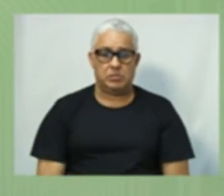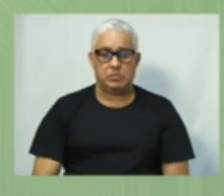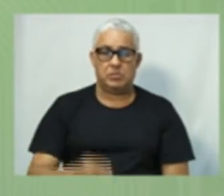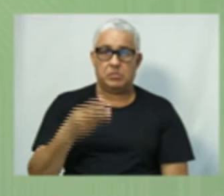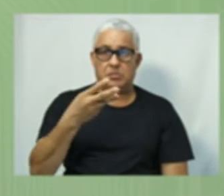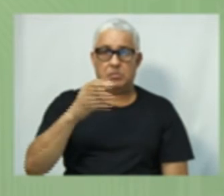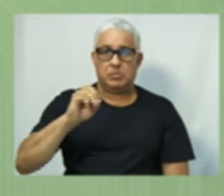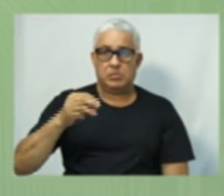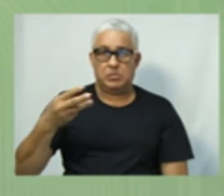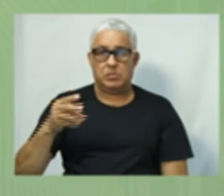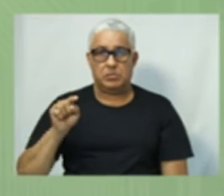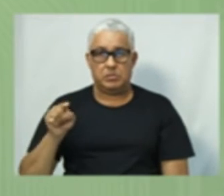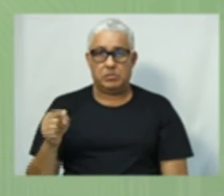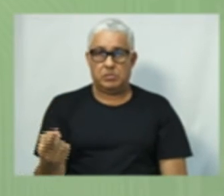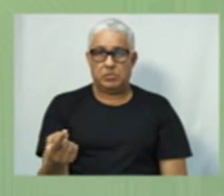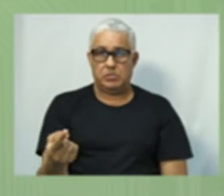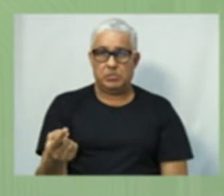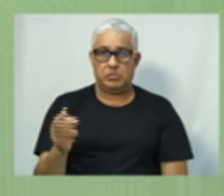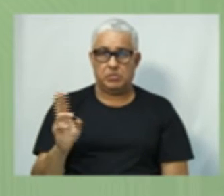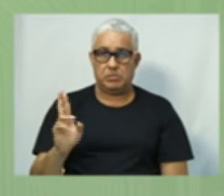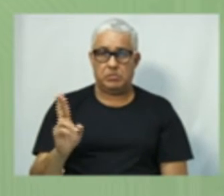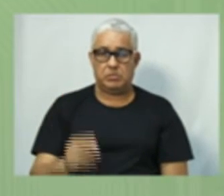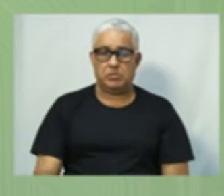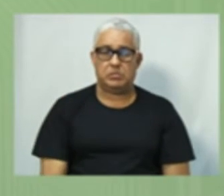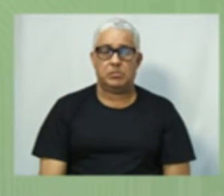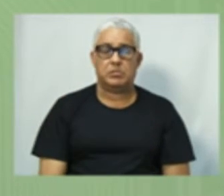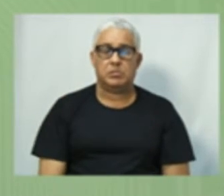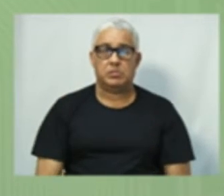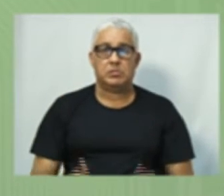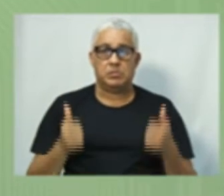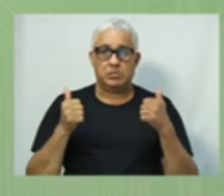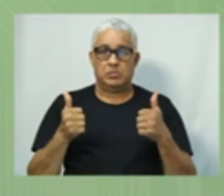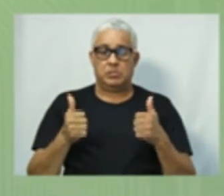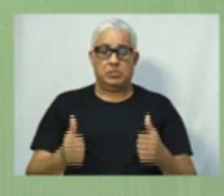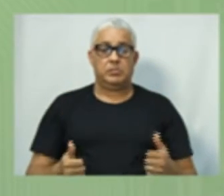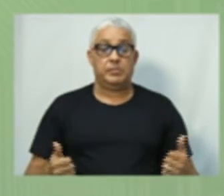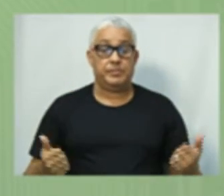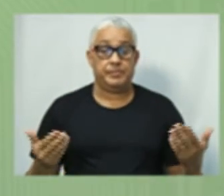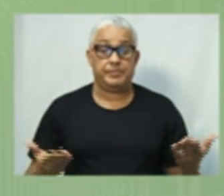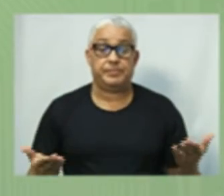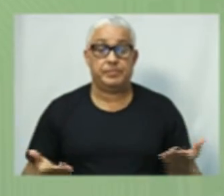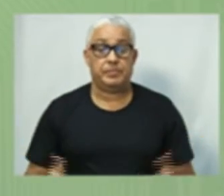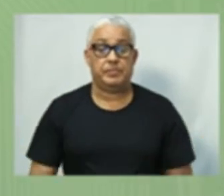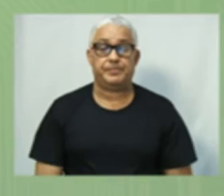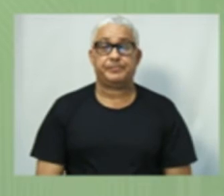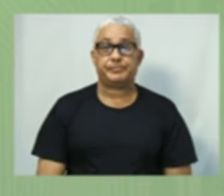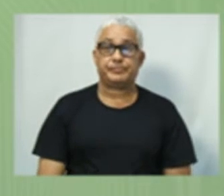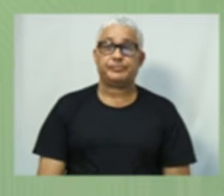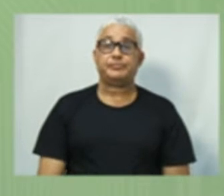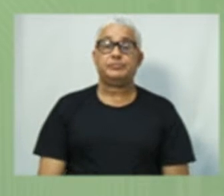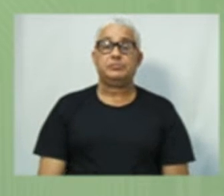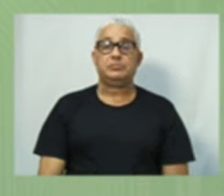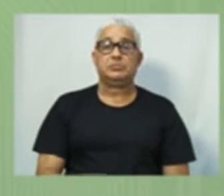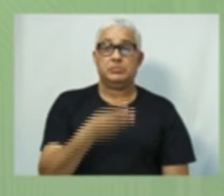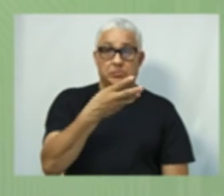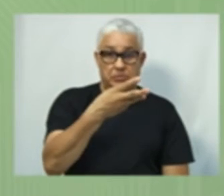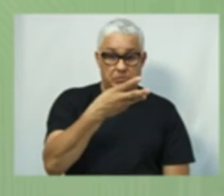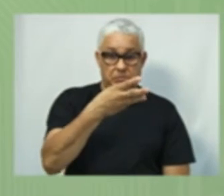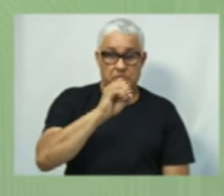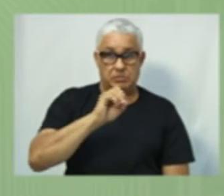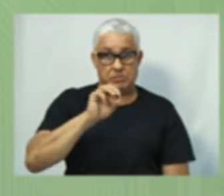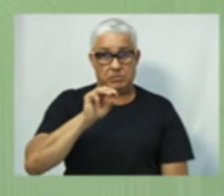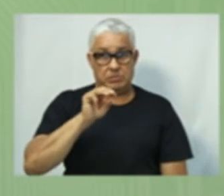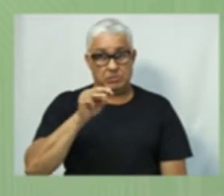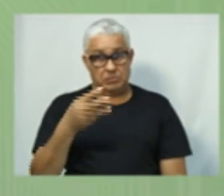303 mil reais. Beleza? E agora, professor, o que eu faço? O que você faz? Pega